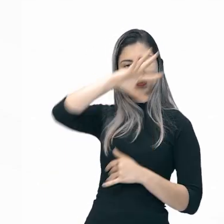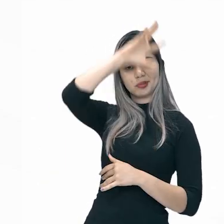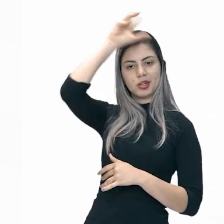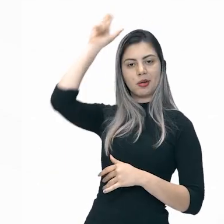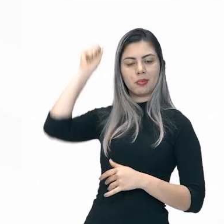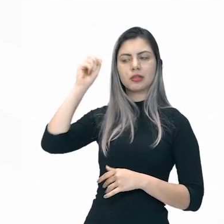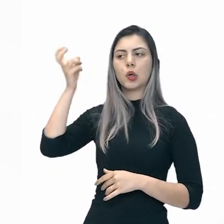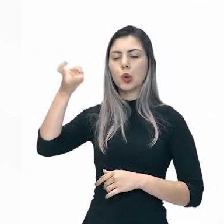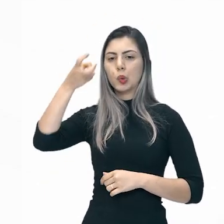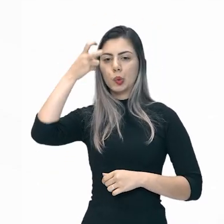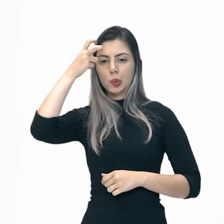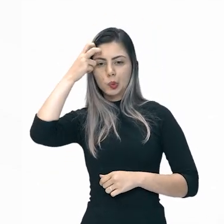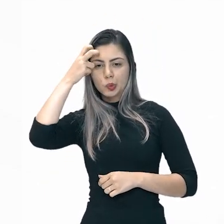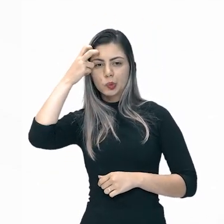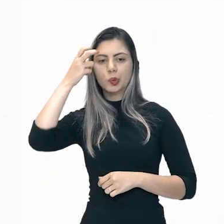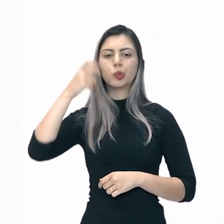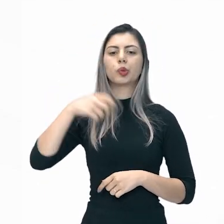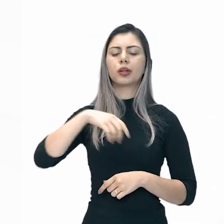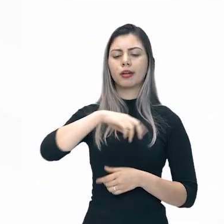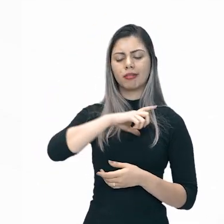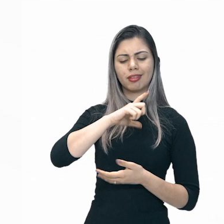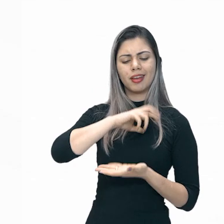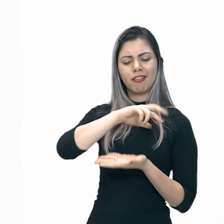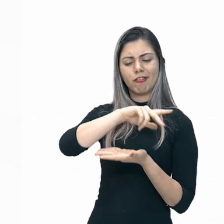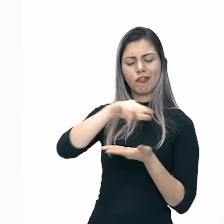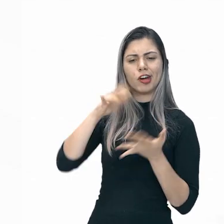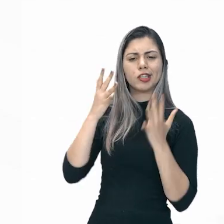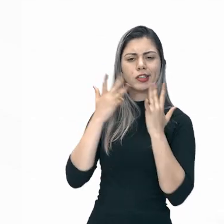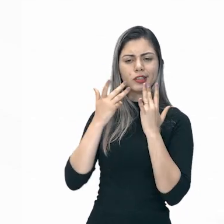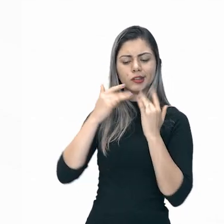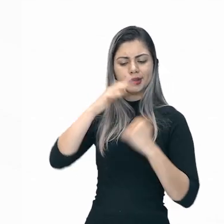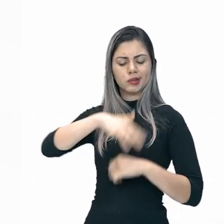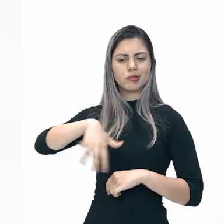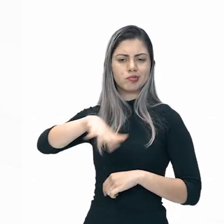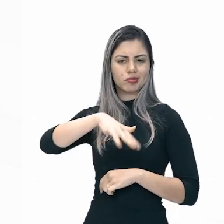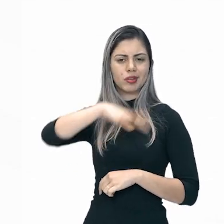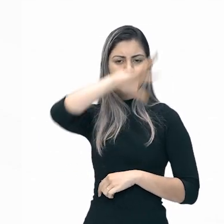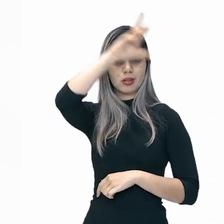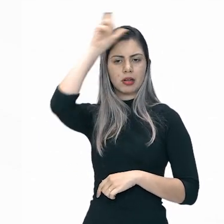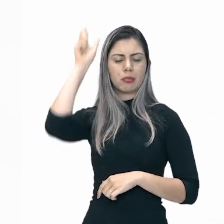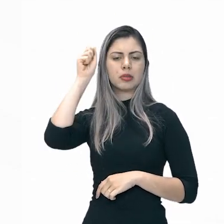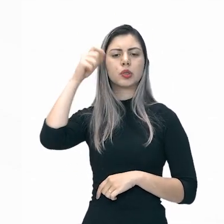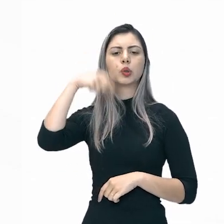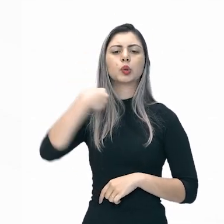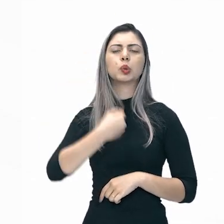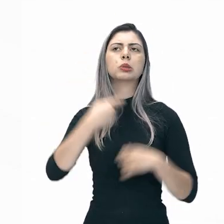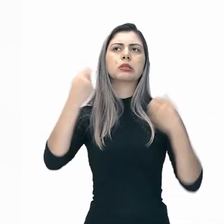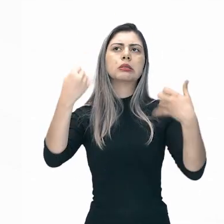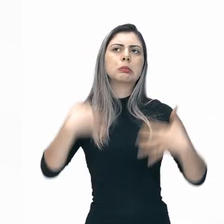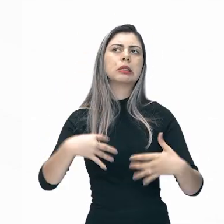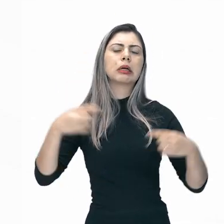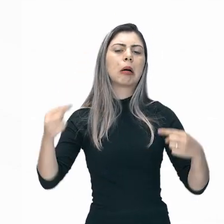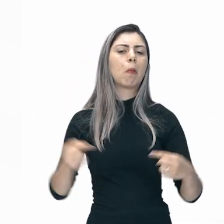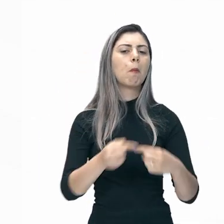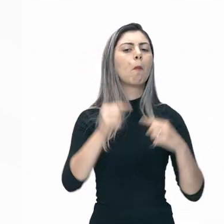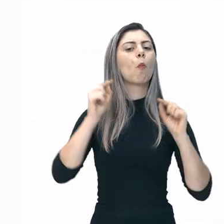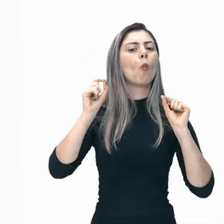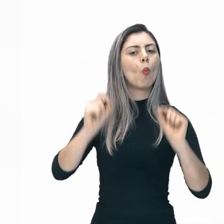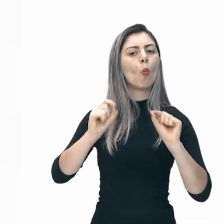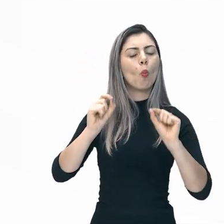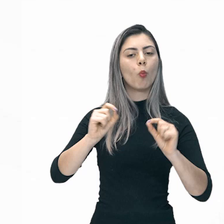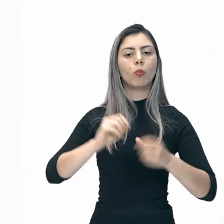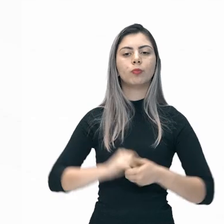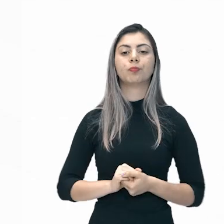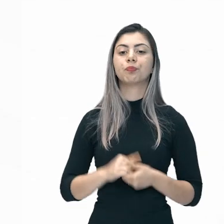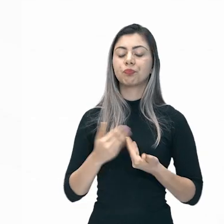da cultura, através de todas essas encenações. E aqui no Amazonas, o que nós podemos falar sobre isso? Então,